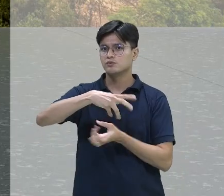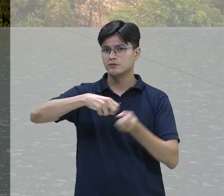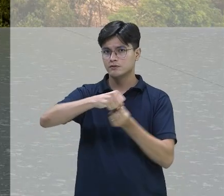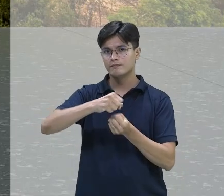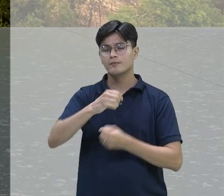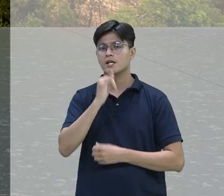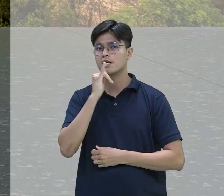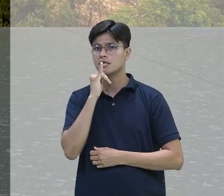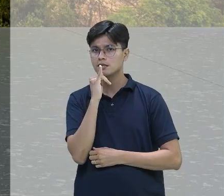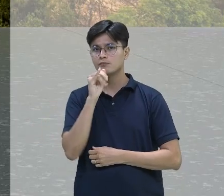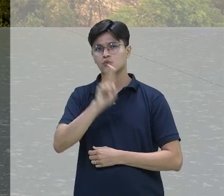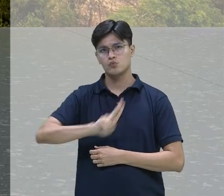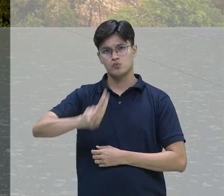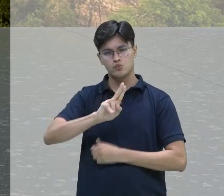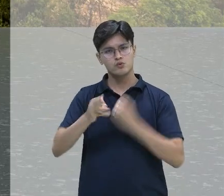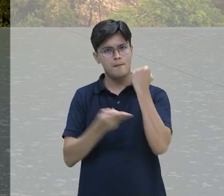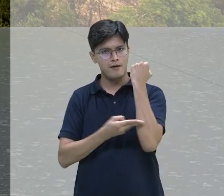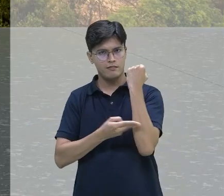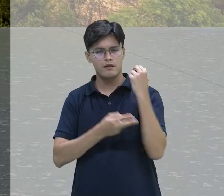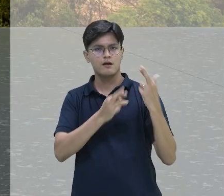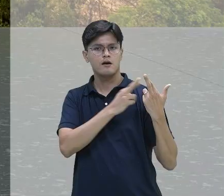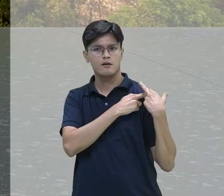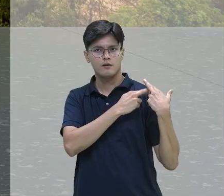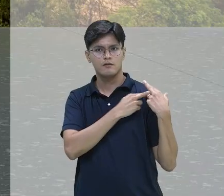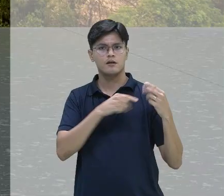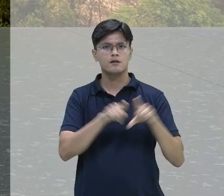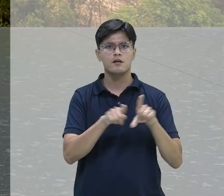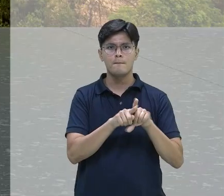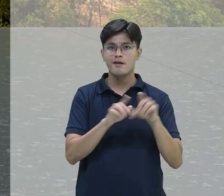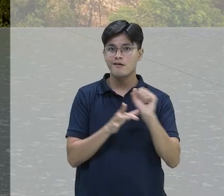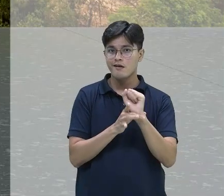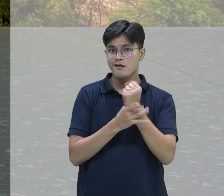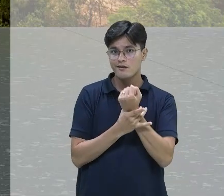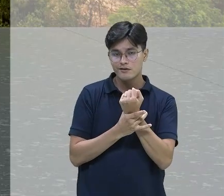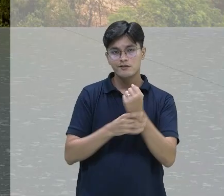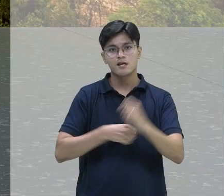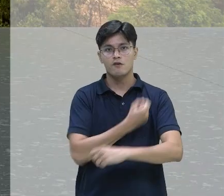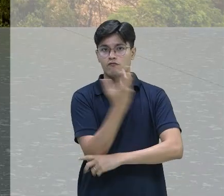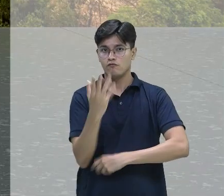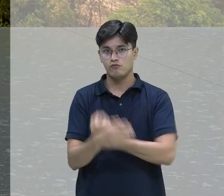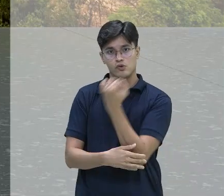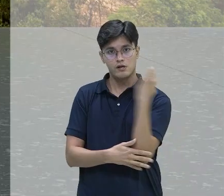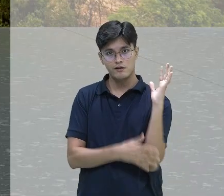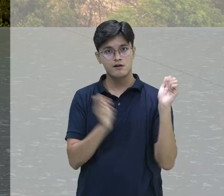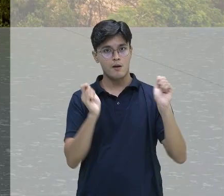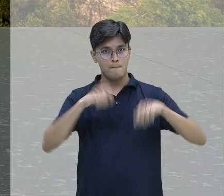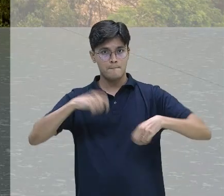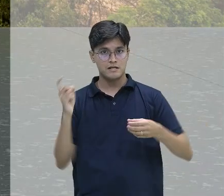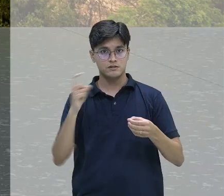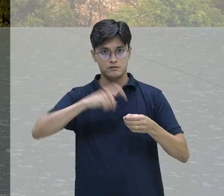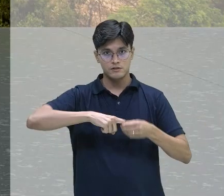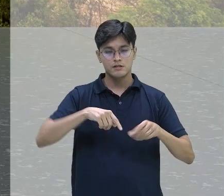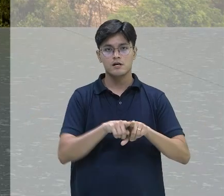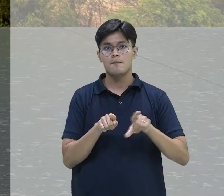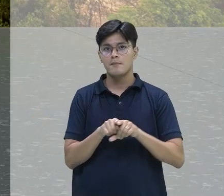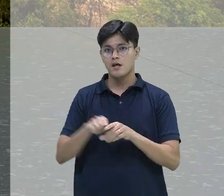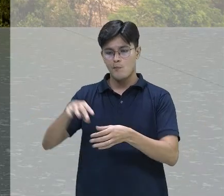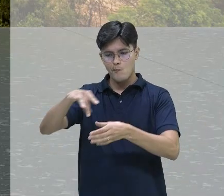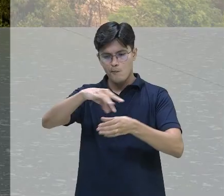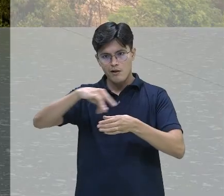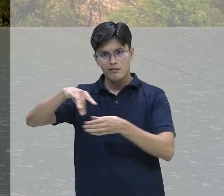de forma responsável, garantindo que a floresta se regenere, plantar sem agredir o solo,